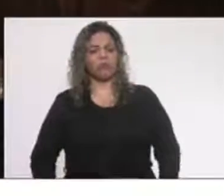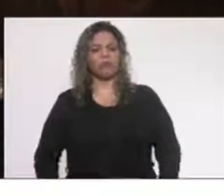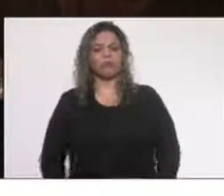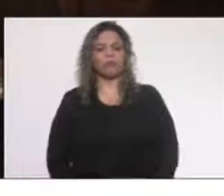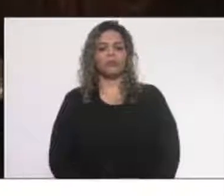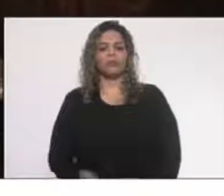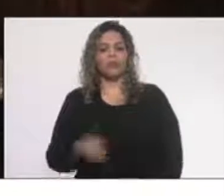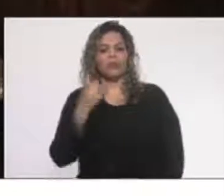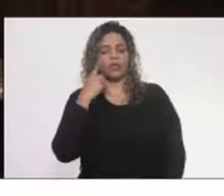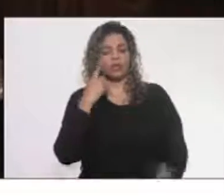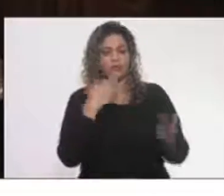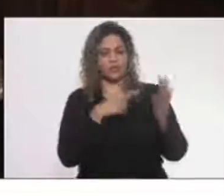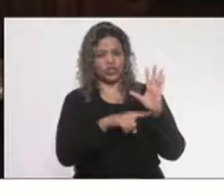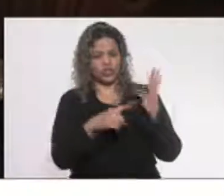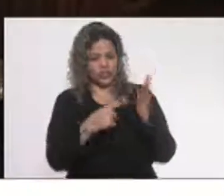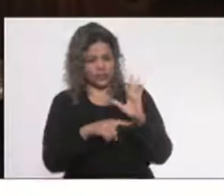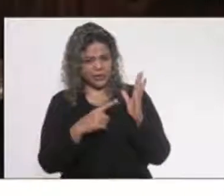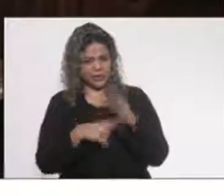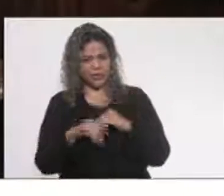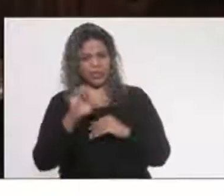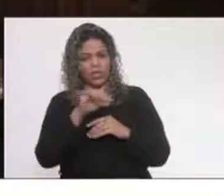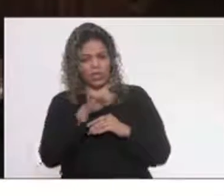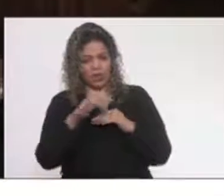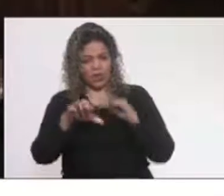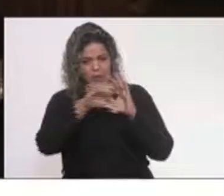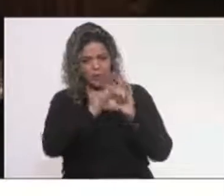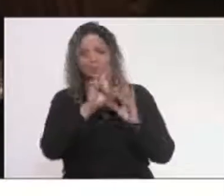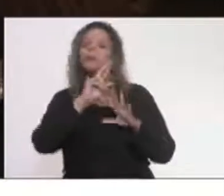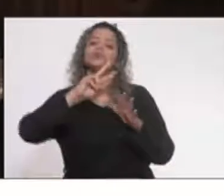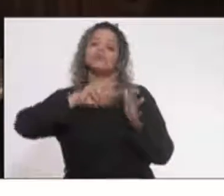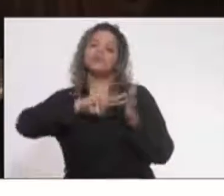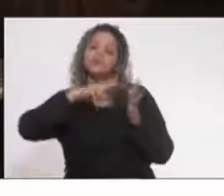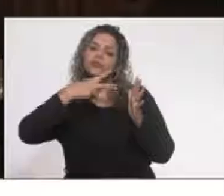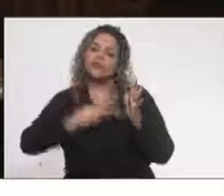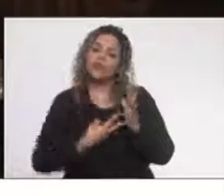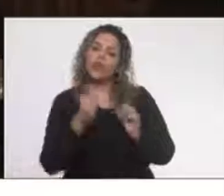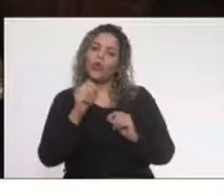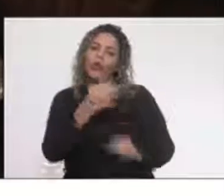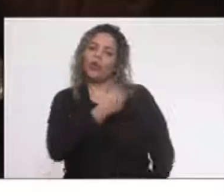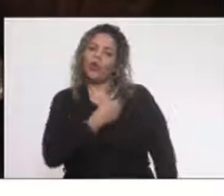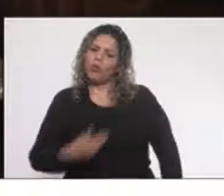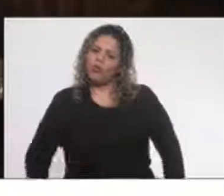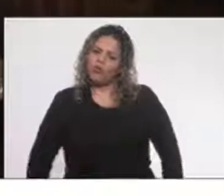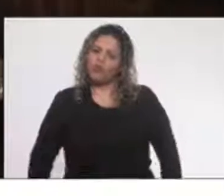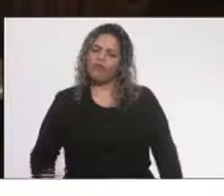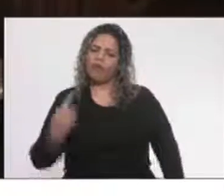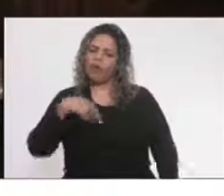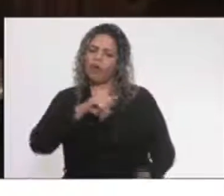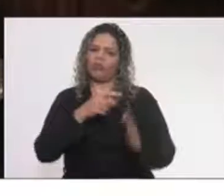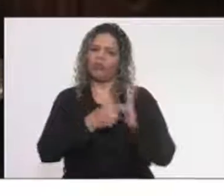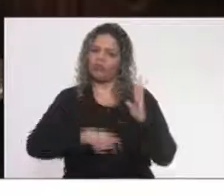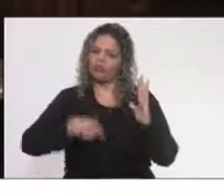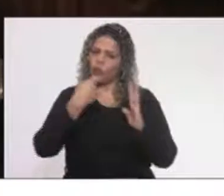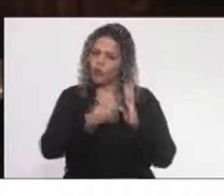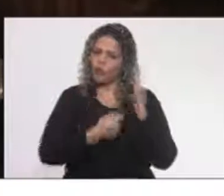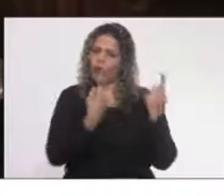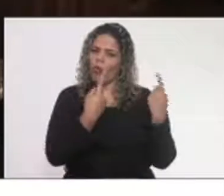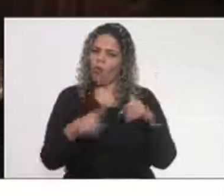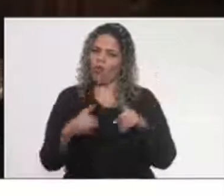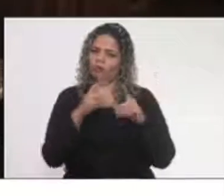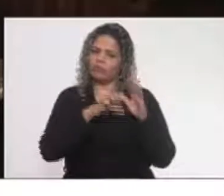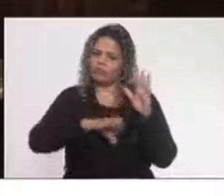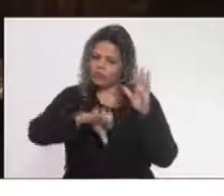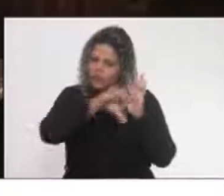dos indicadores criminais. Significam, senhor presidente, um governo decidido a enfrentar a